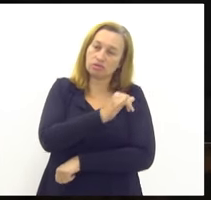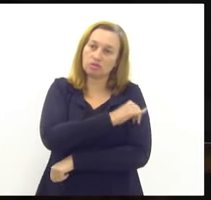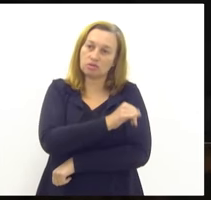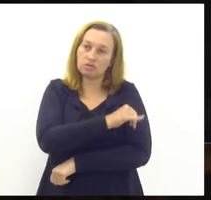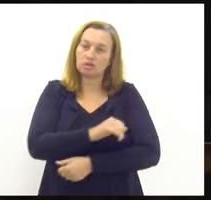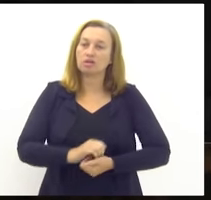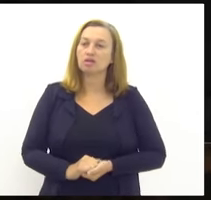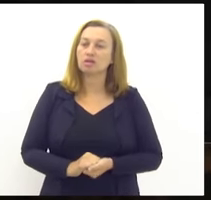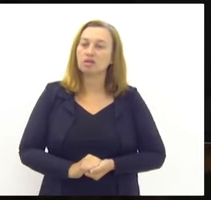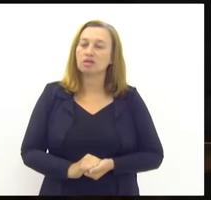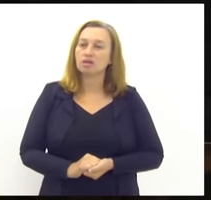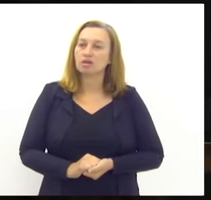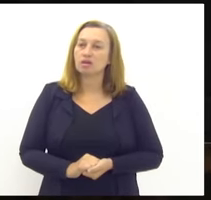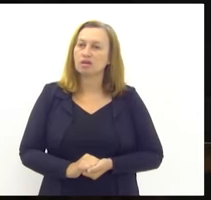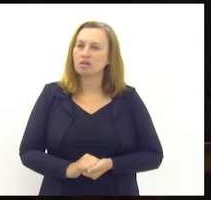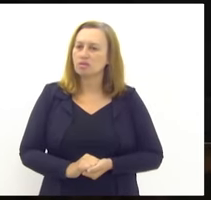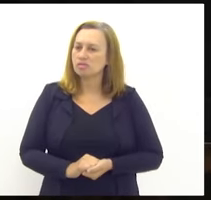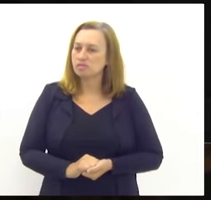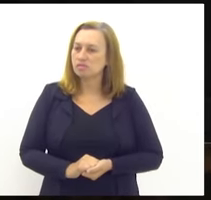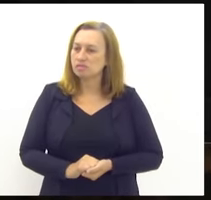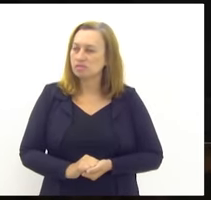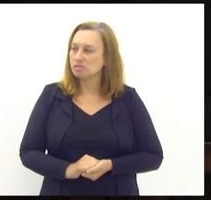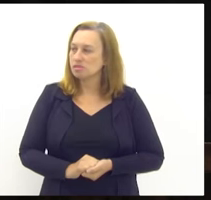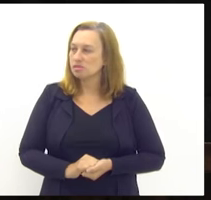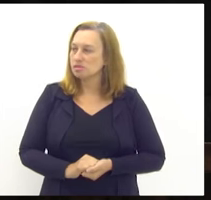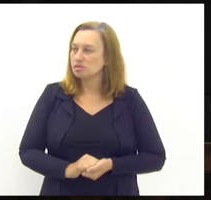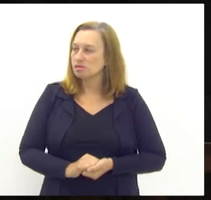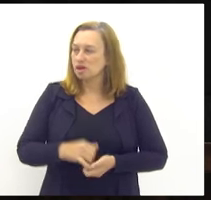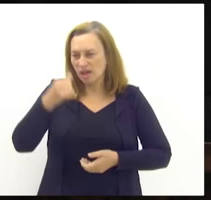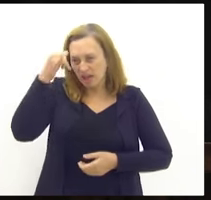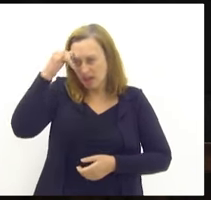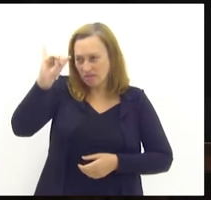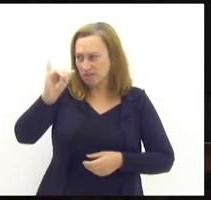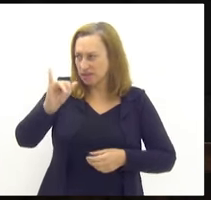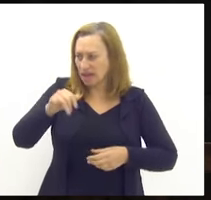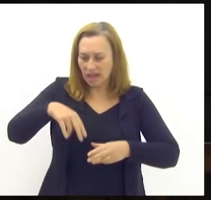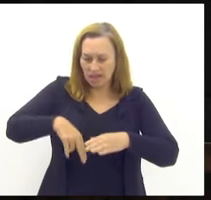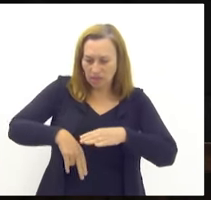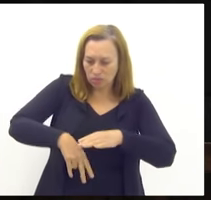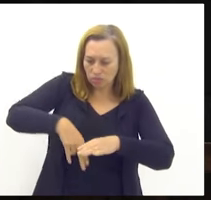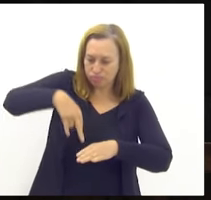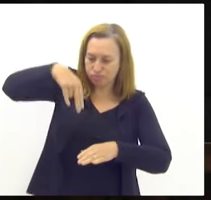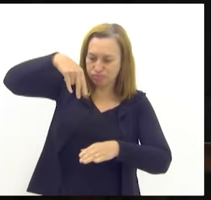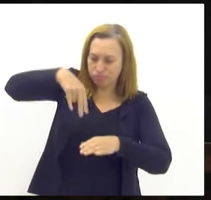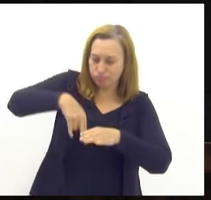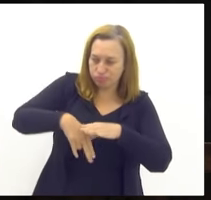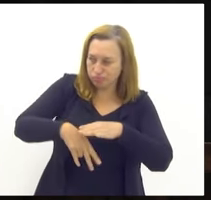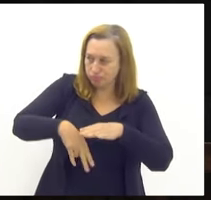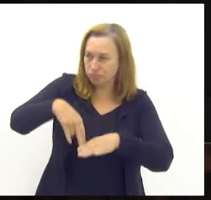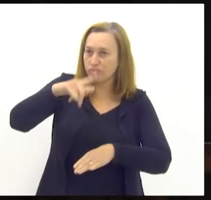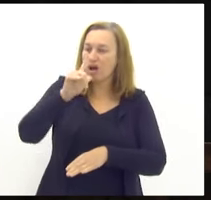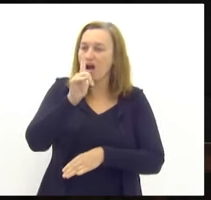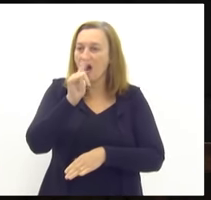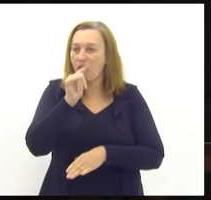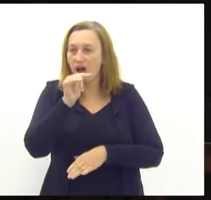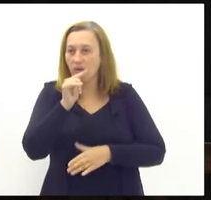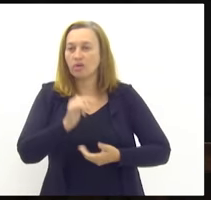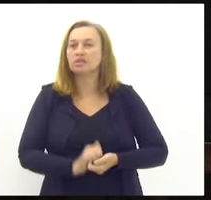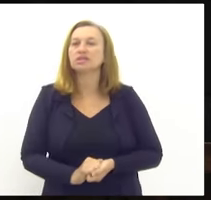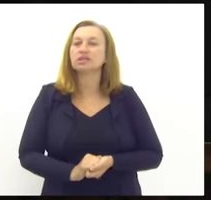eliminar afogamentos nas praias e criar postos de salvamentos próprios nas orlas parecer da comissão de